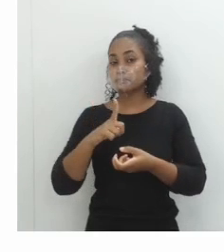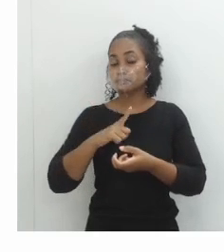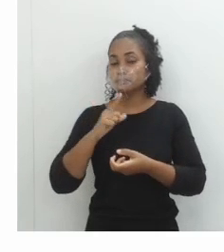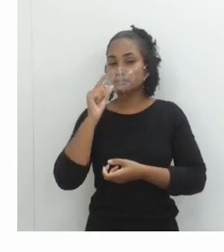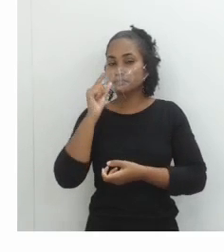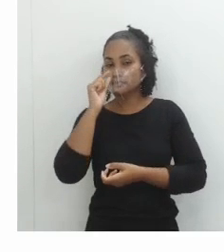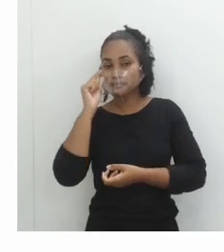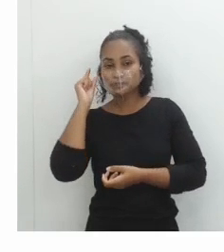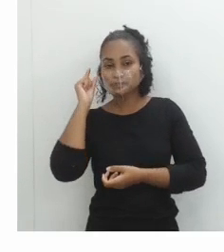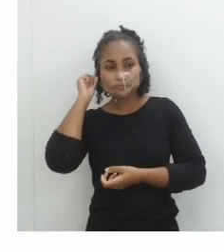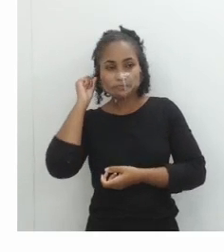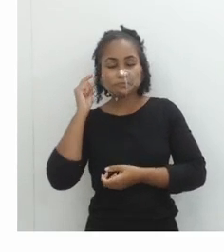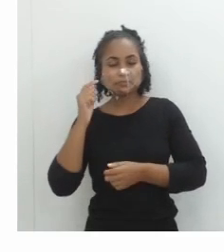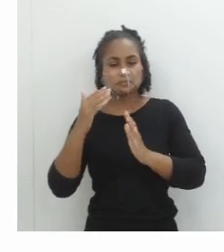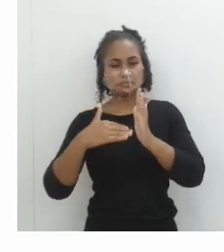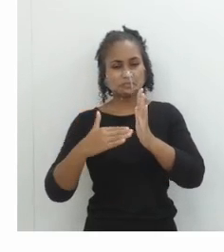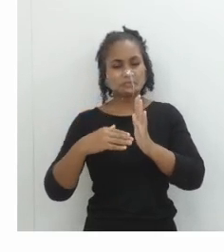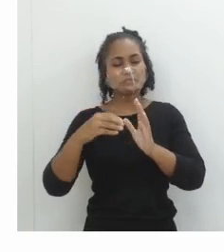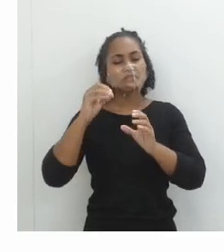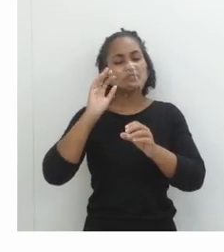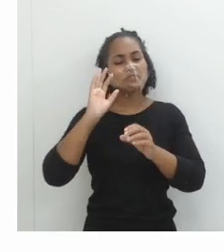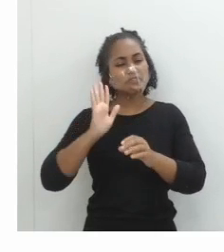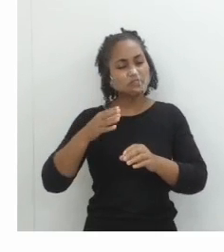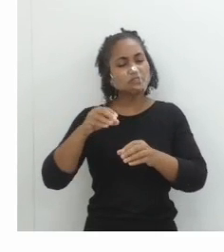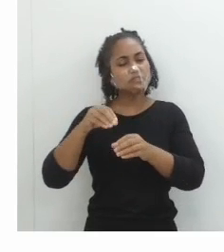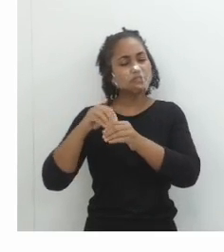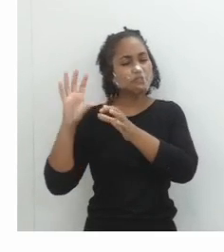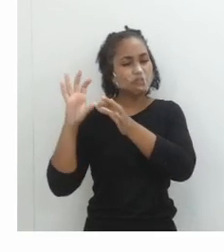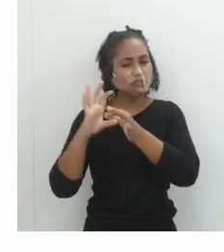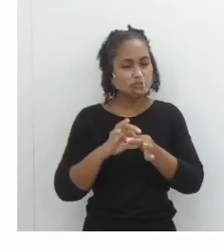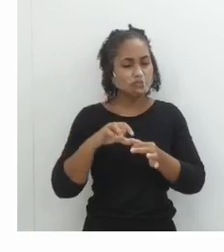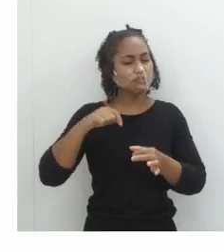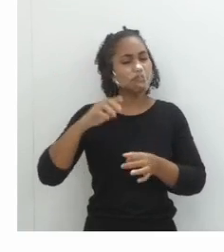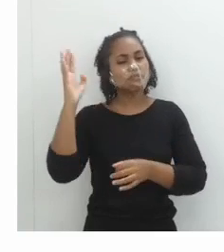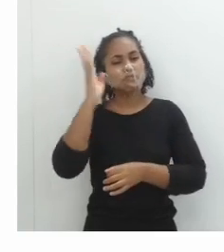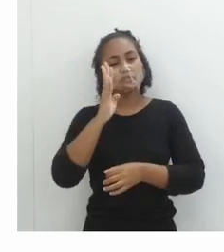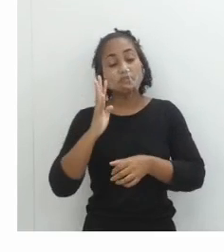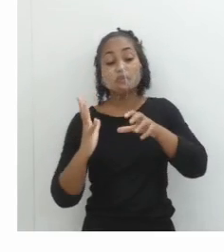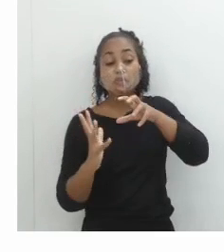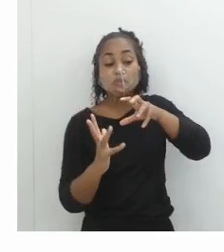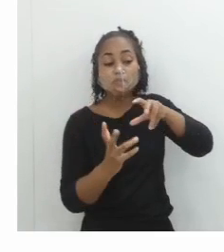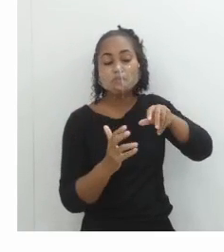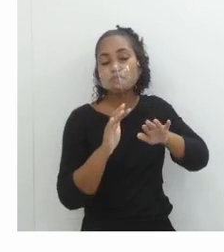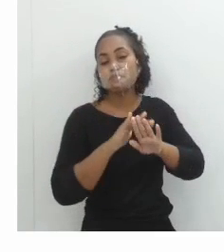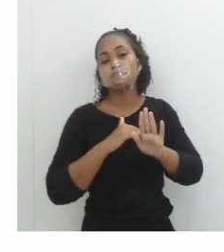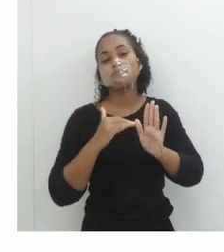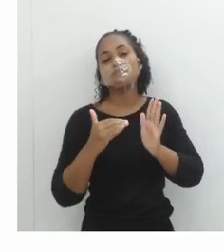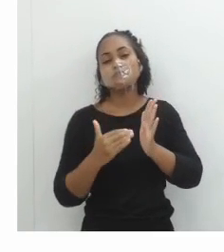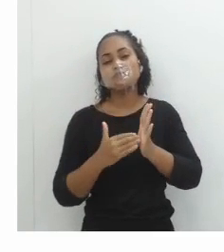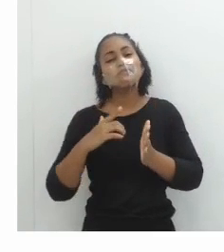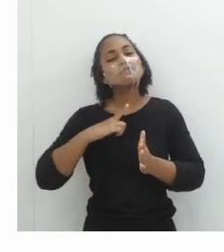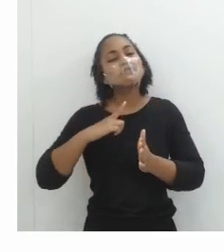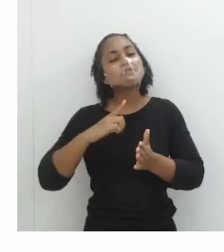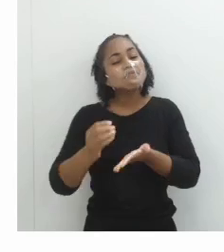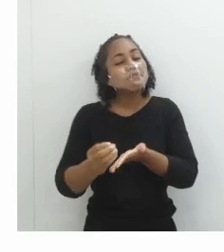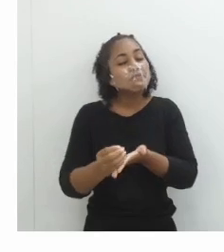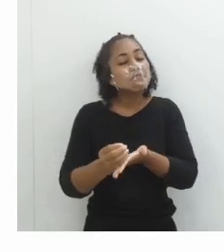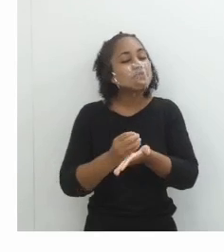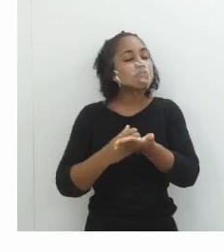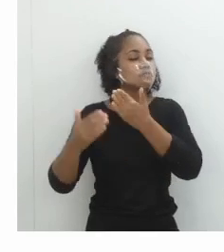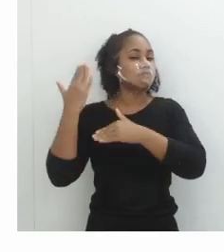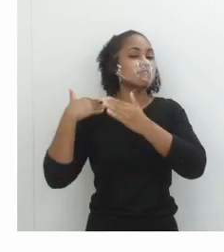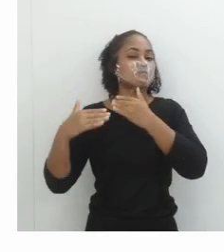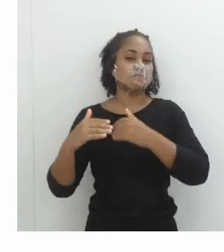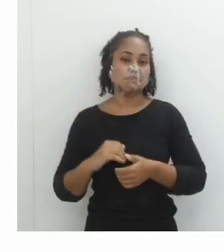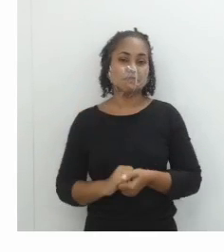piercing e da tatuagem já estar dentro da nossa realidade, não só no Brasil, mas como no mundo inteiro, ele tem origem lá atrás na